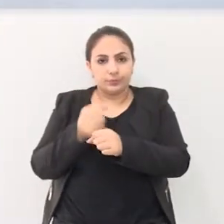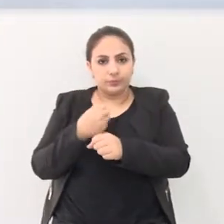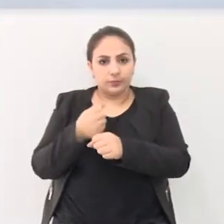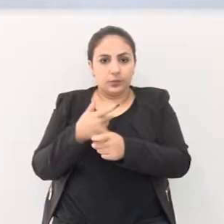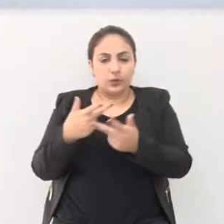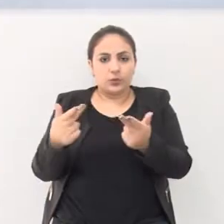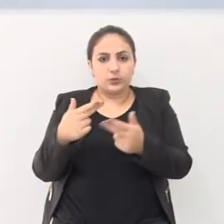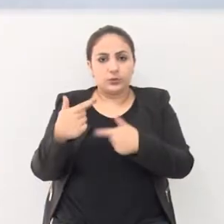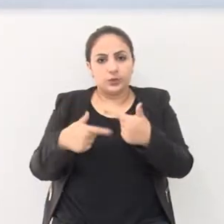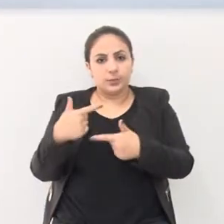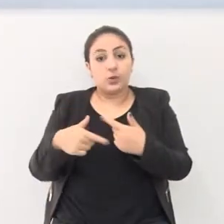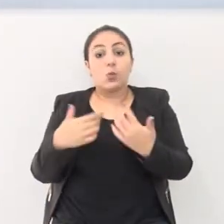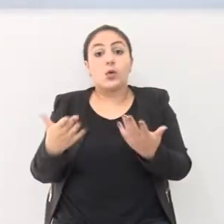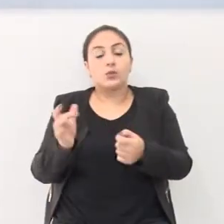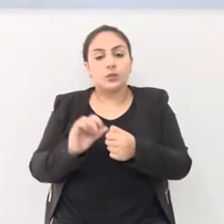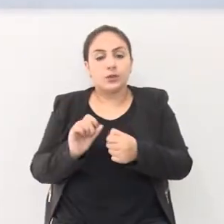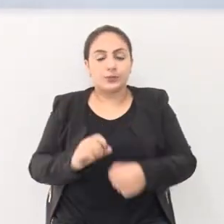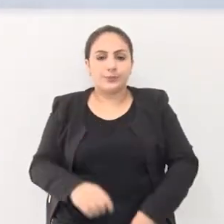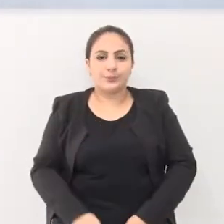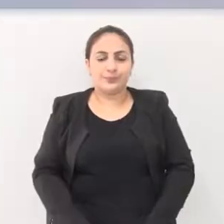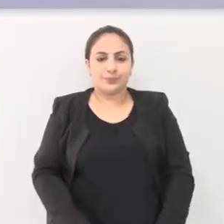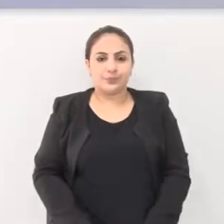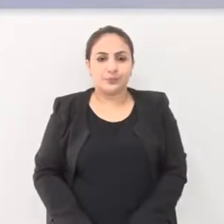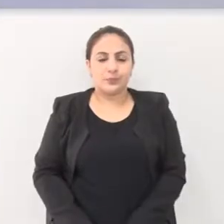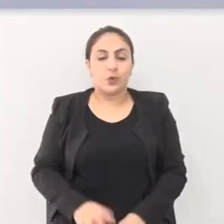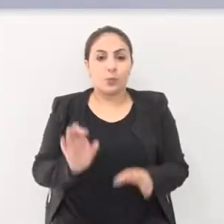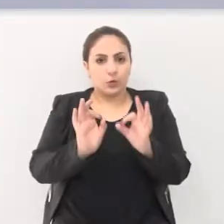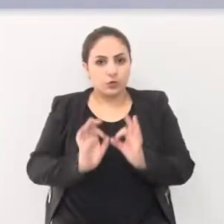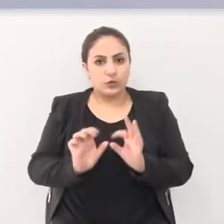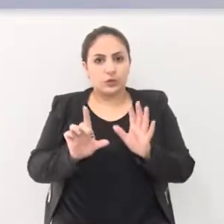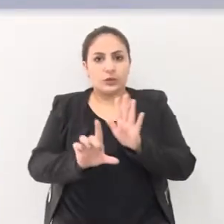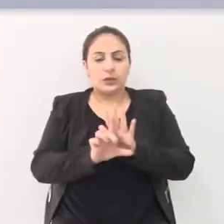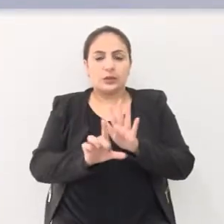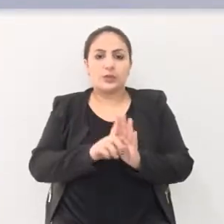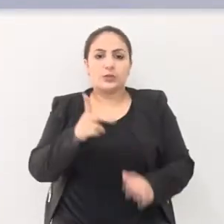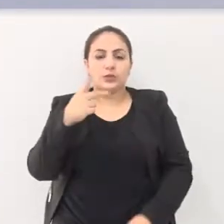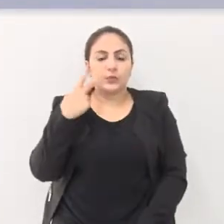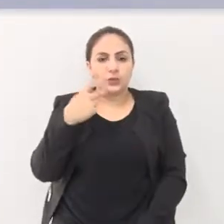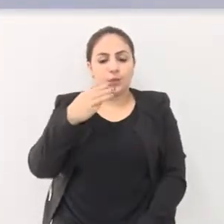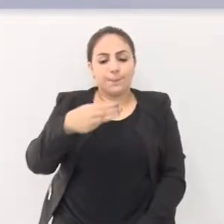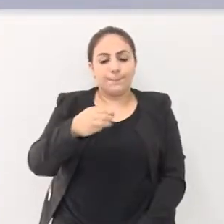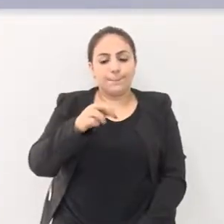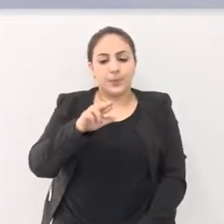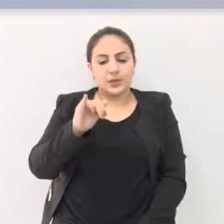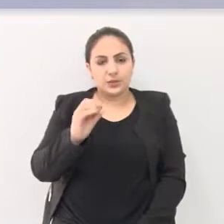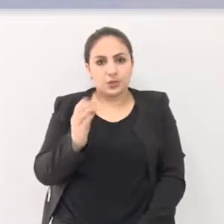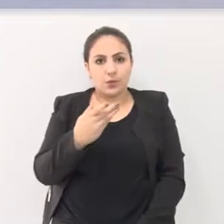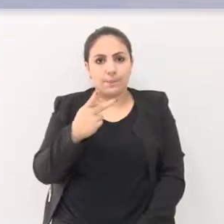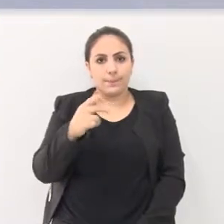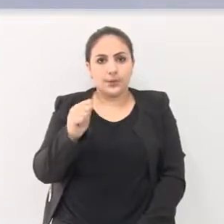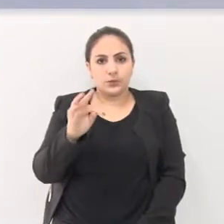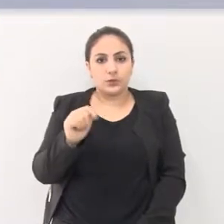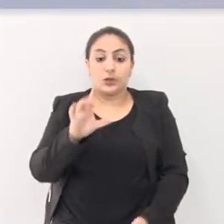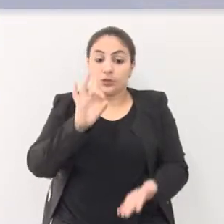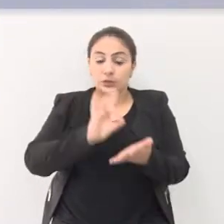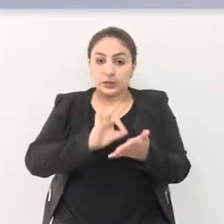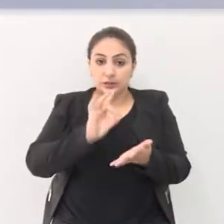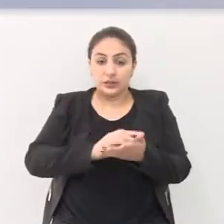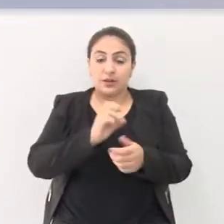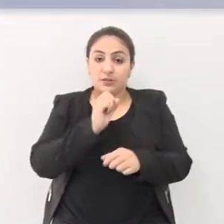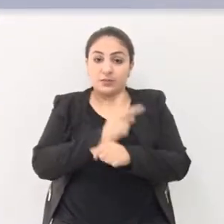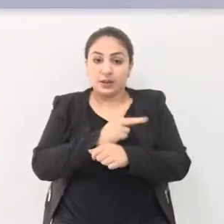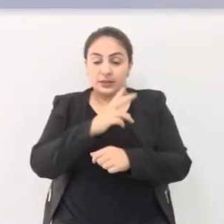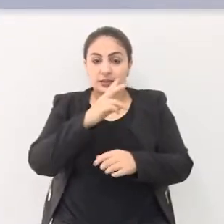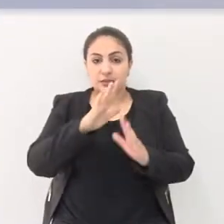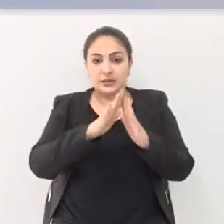aquela obra, aquele serviço, enfim, quando que vai ser realizado. O projeto de lei do vereador Márcio Patucci, que vai garantir vagas em escolas